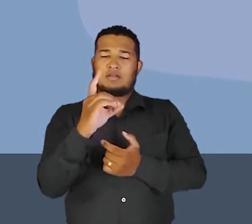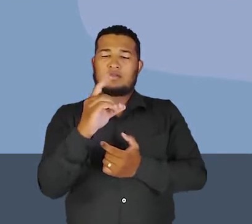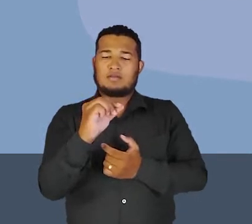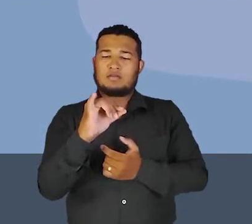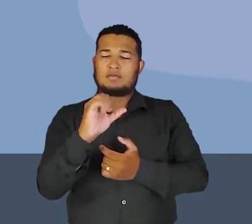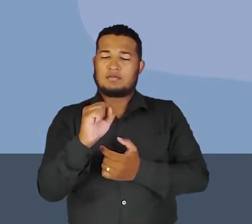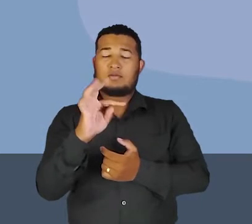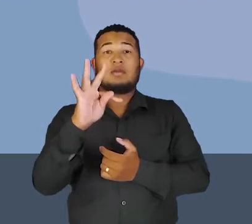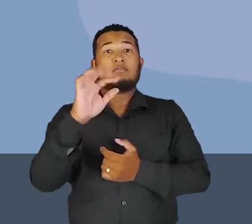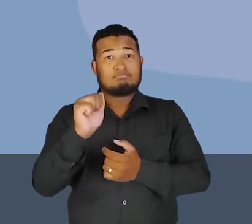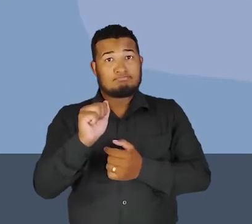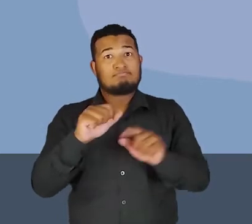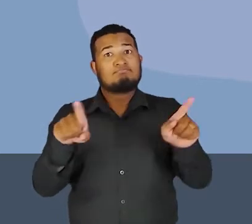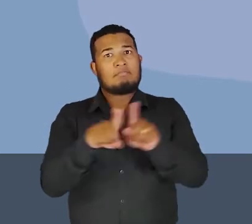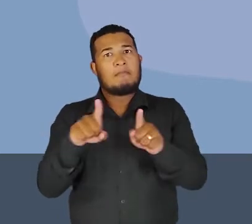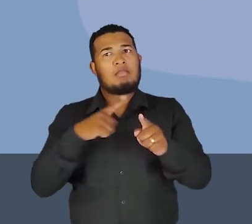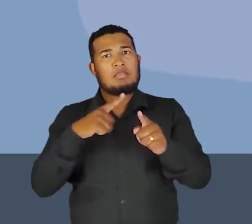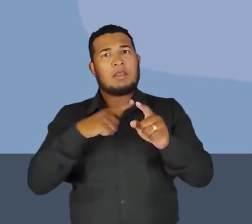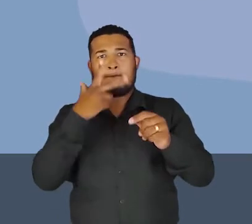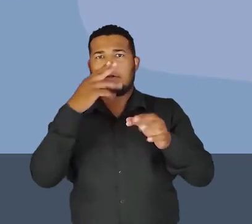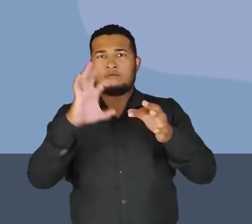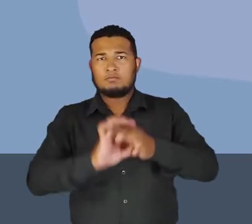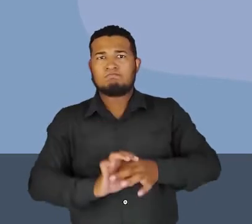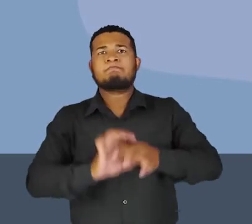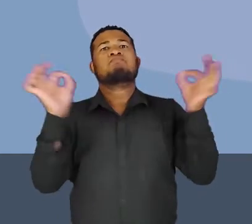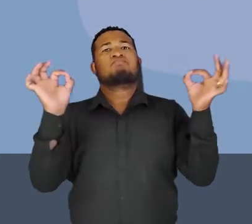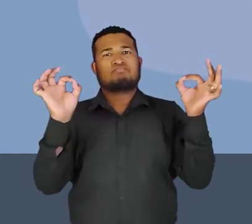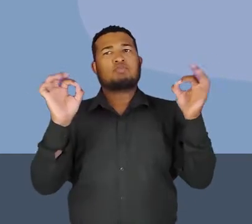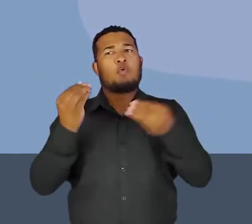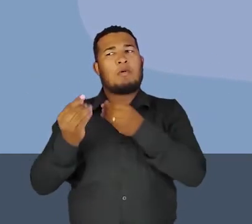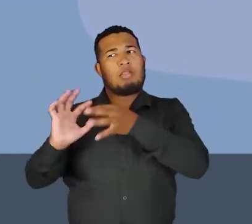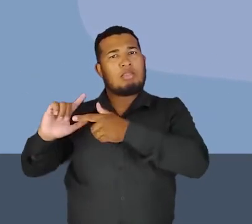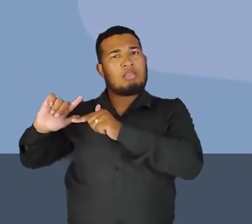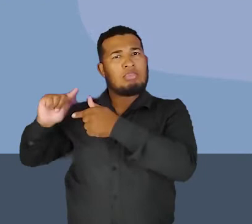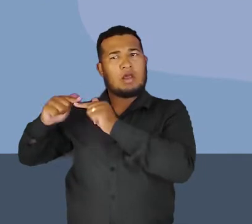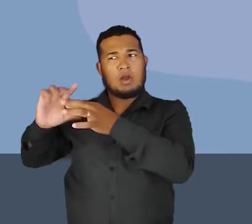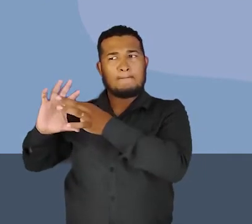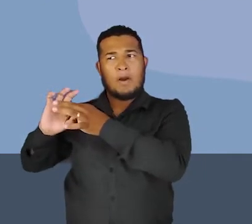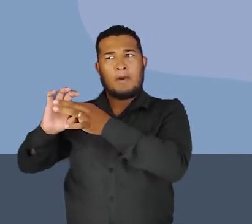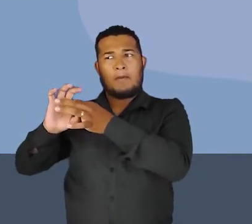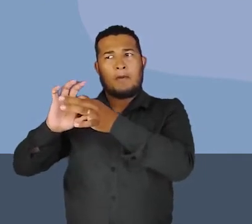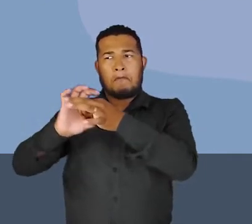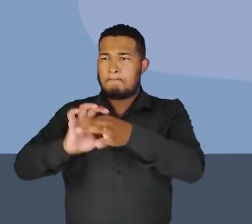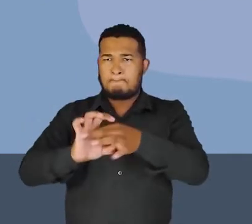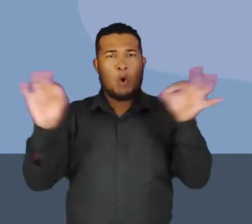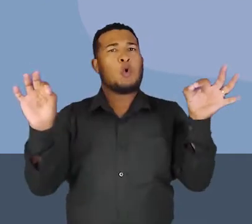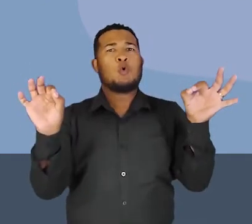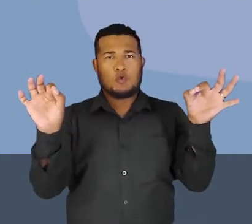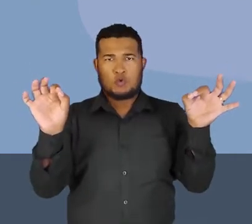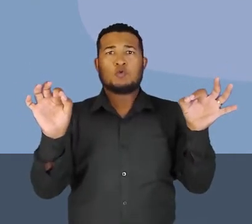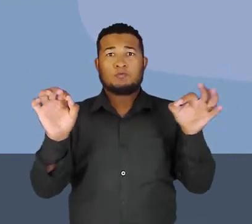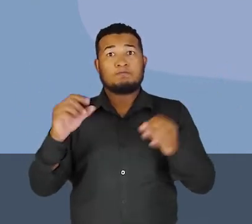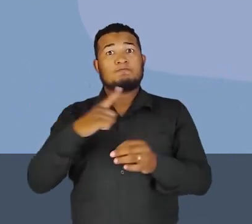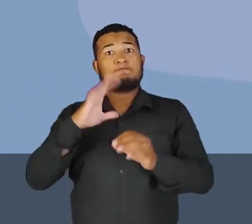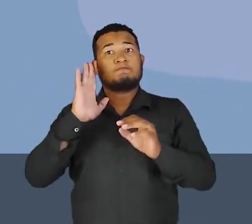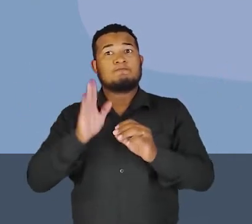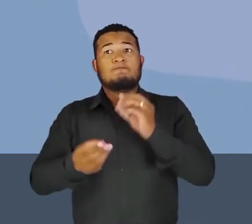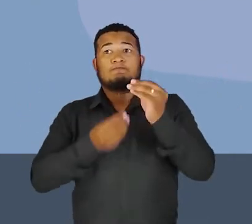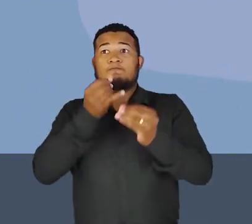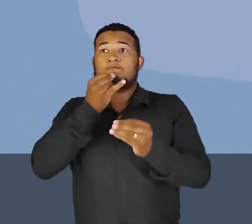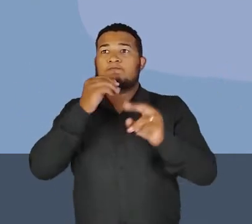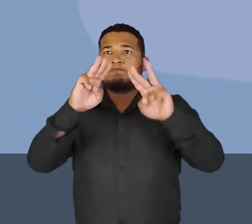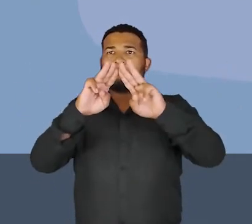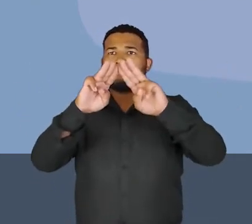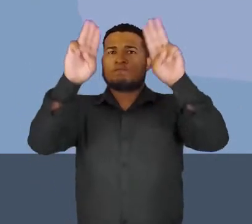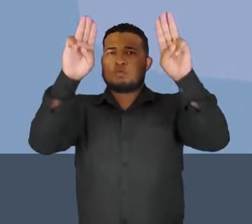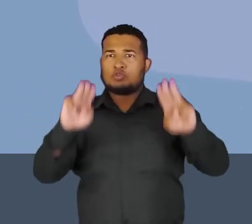fizeram um rompimento sério, radical, né, com a tradição da arte, e trazem coisas assim: destruam os museus de arte,